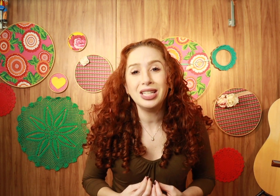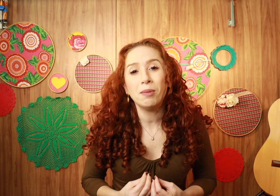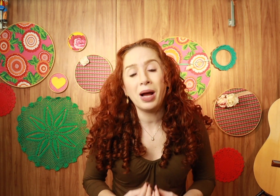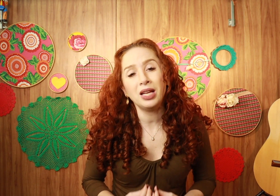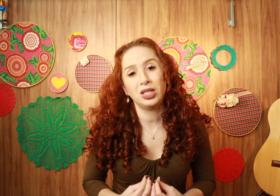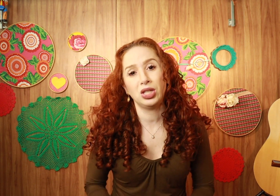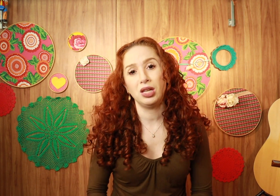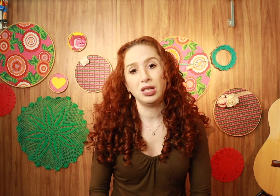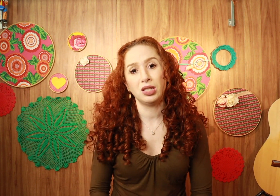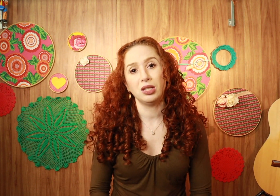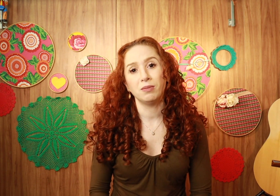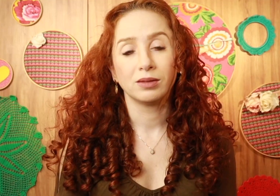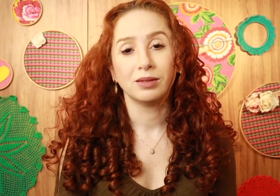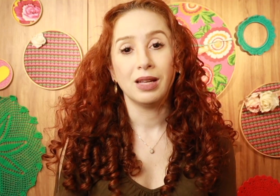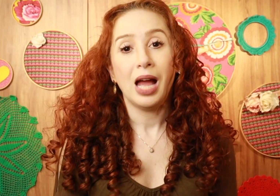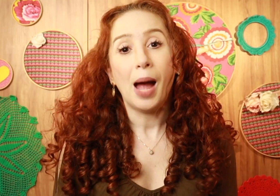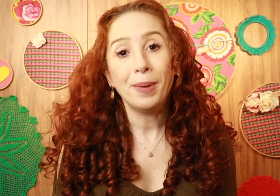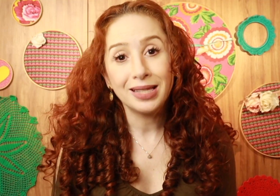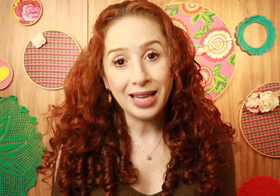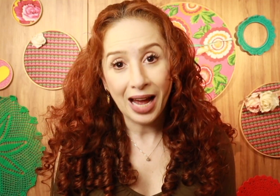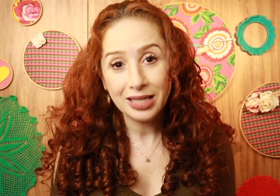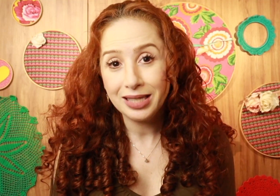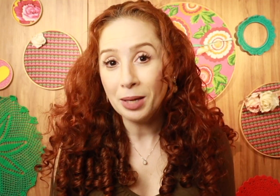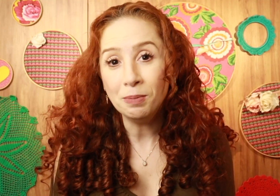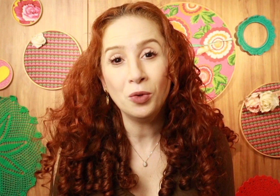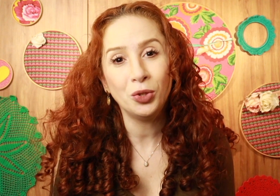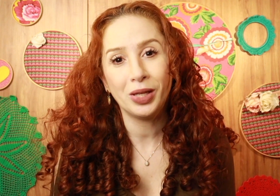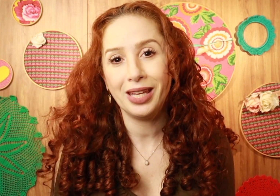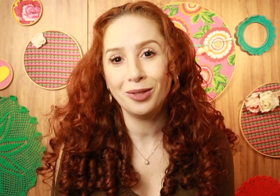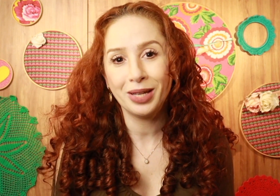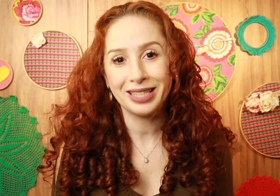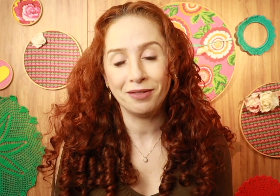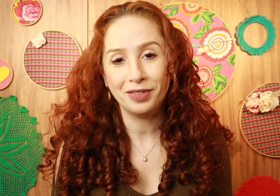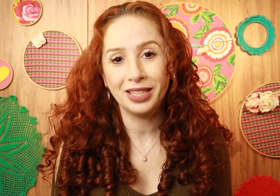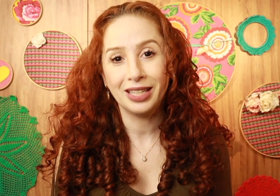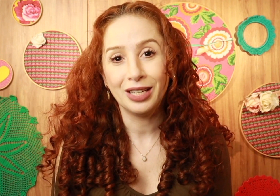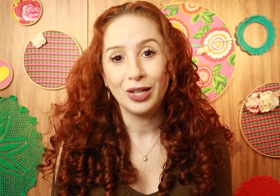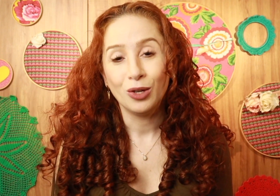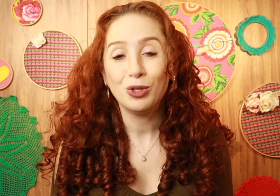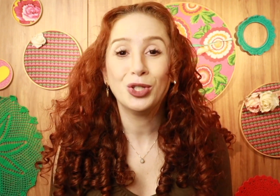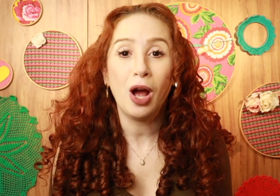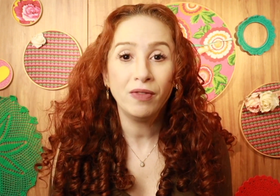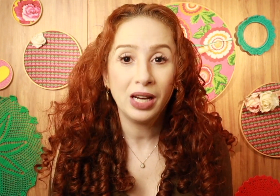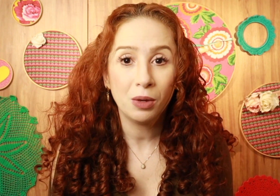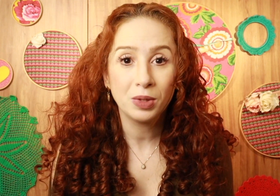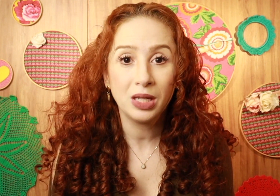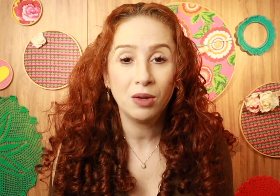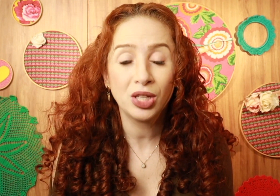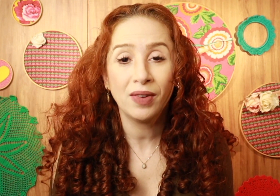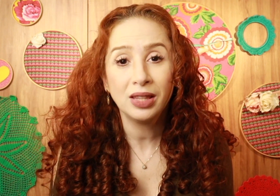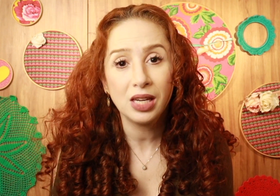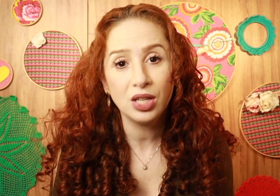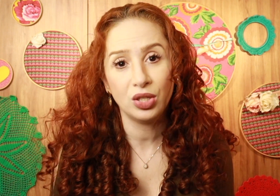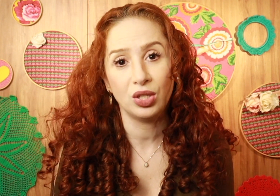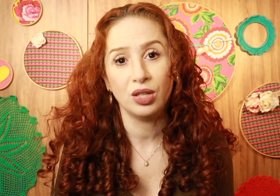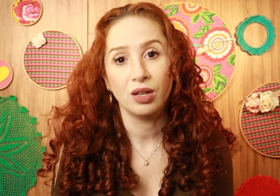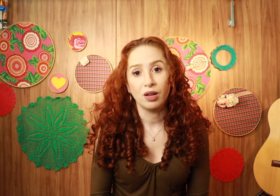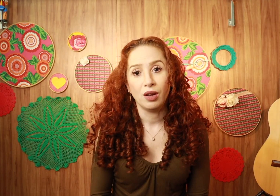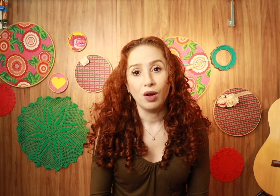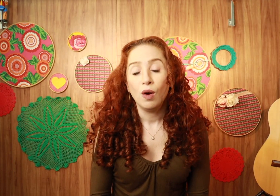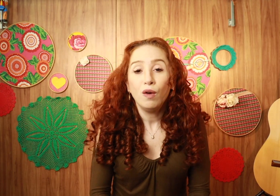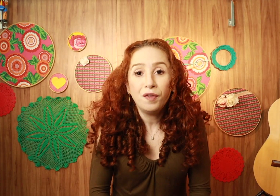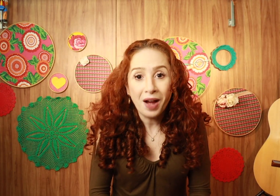cada dia mais triste. Apesar de ser muito querido na savana, o jovem leãozinho estava